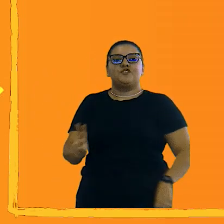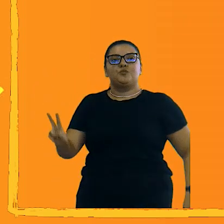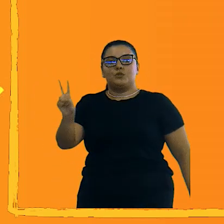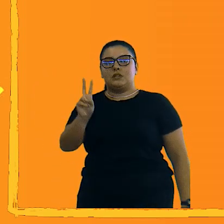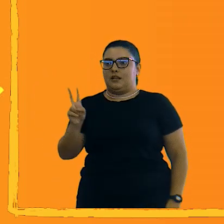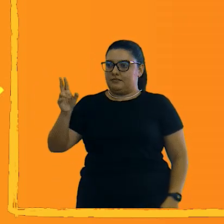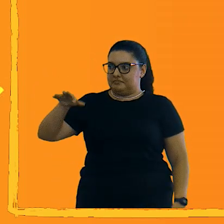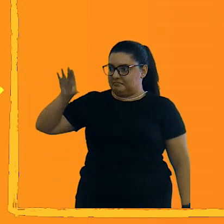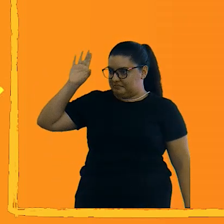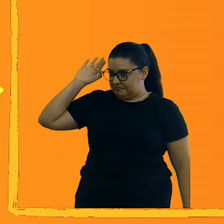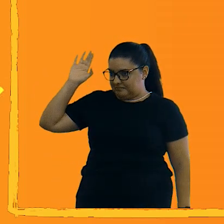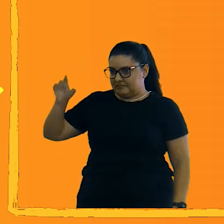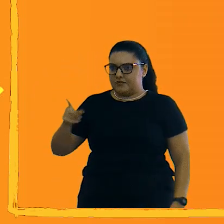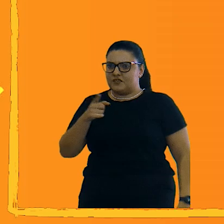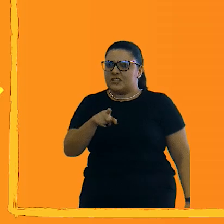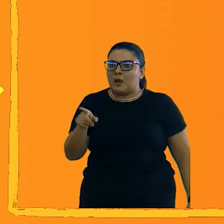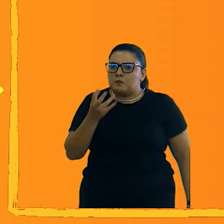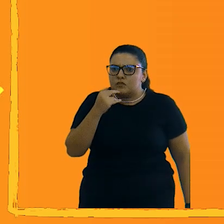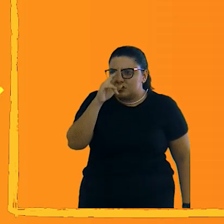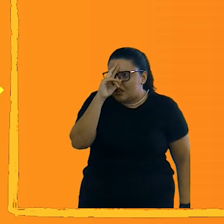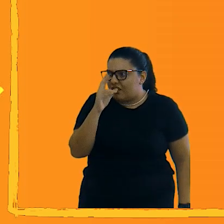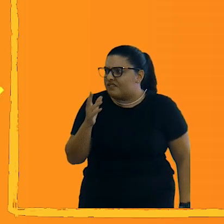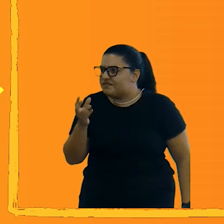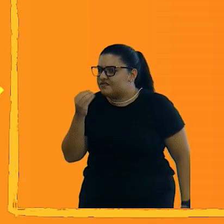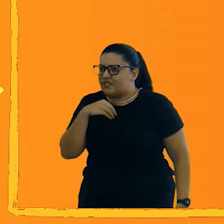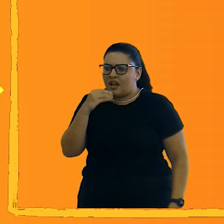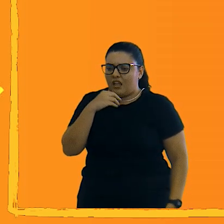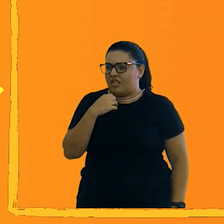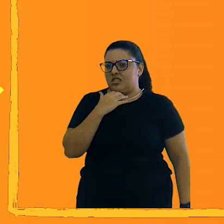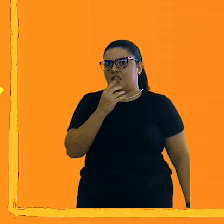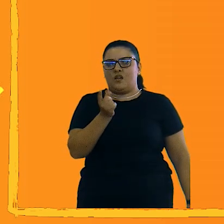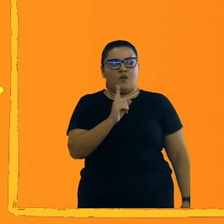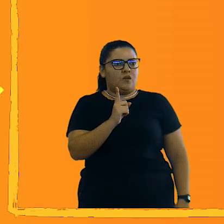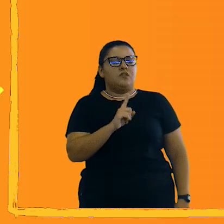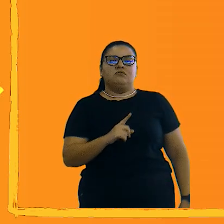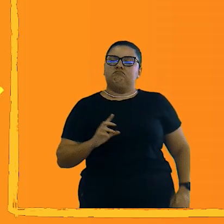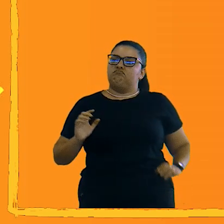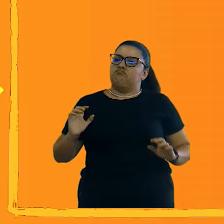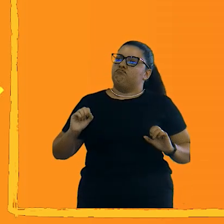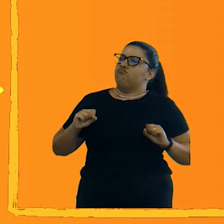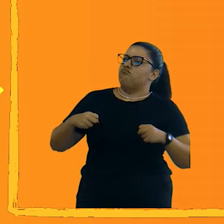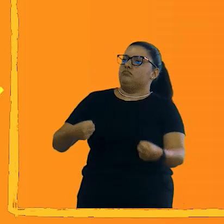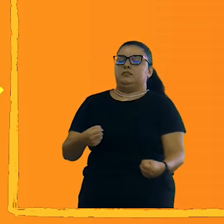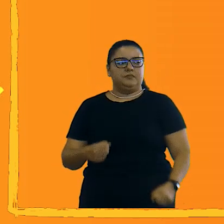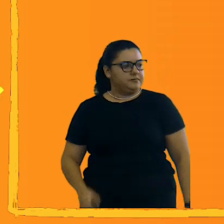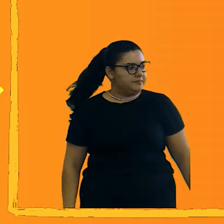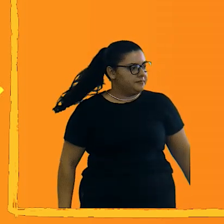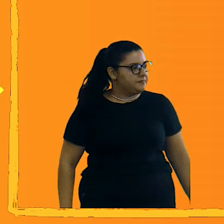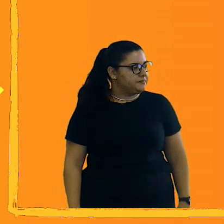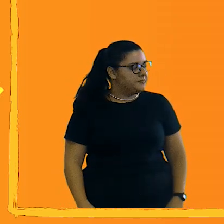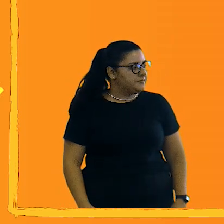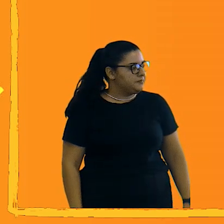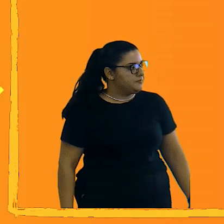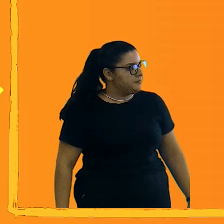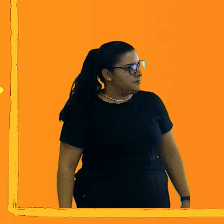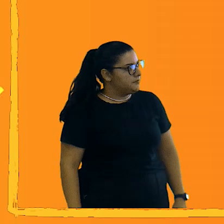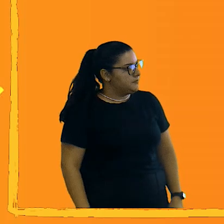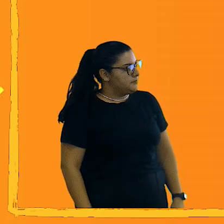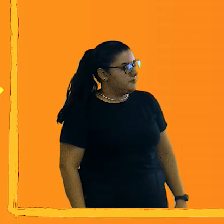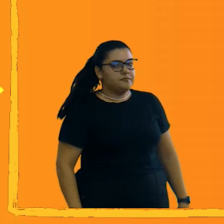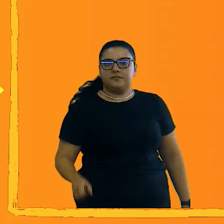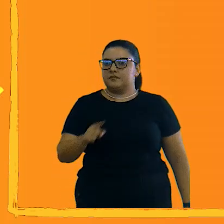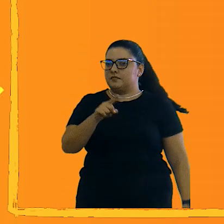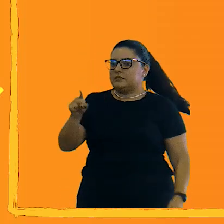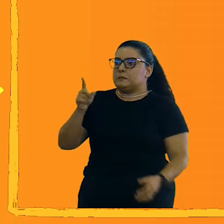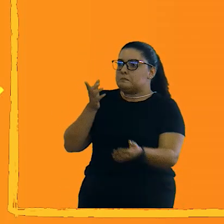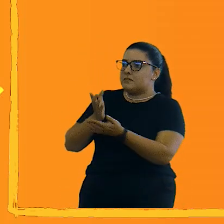Eita almoçaram gente eu bora re estão tudo no mesmo barco bora pessoal quem vai passar no